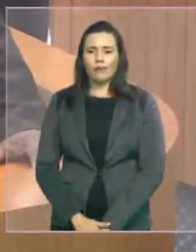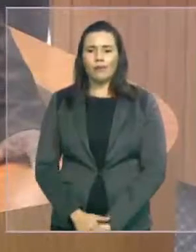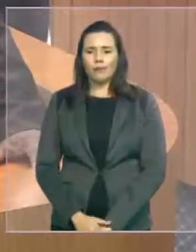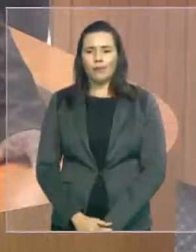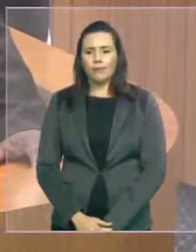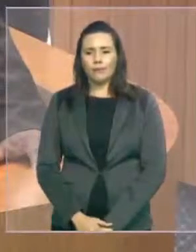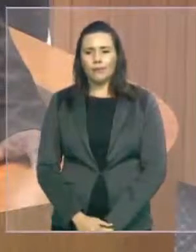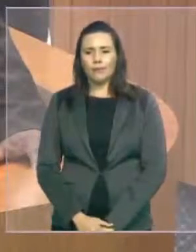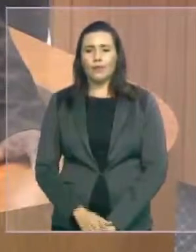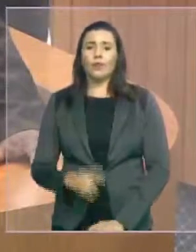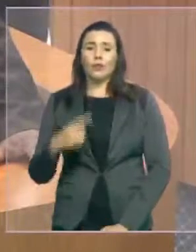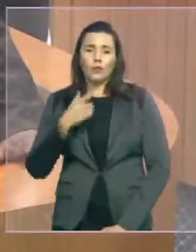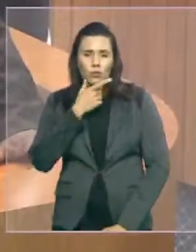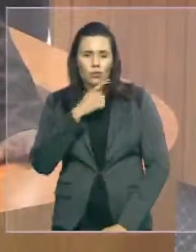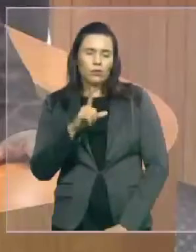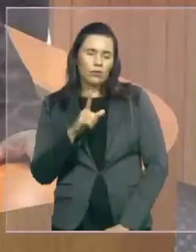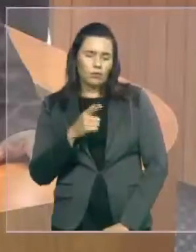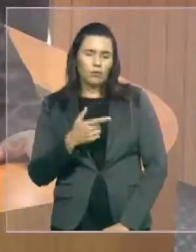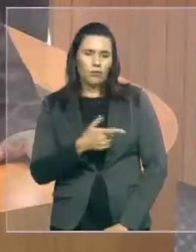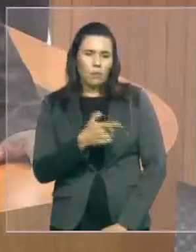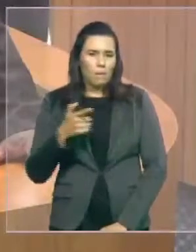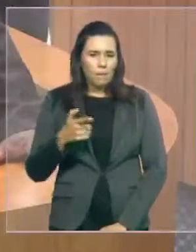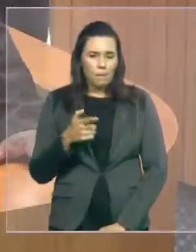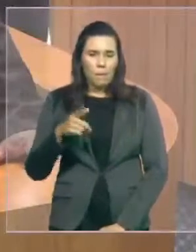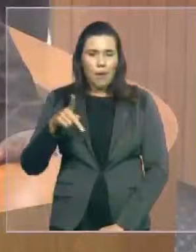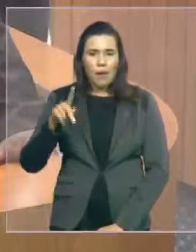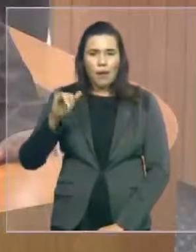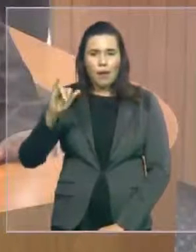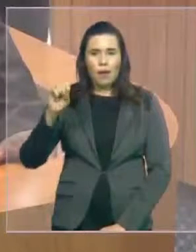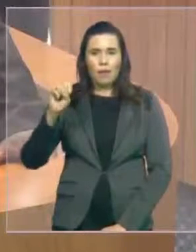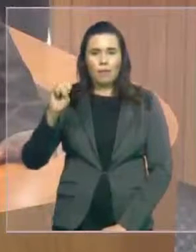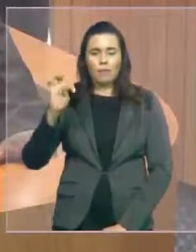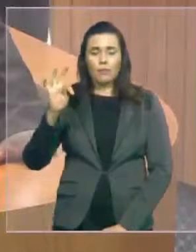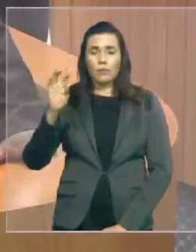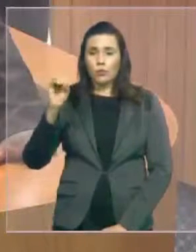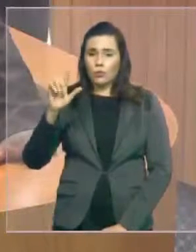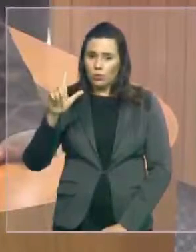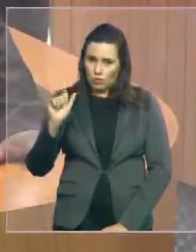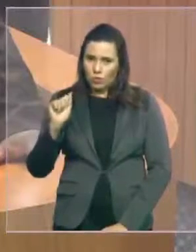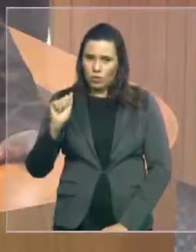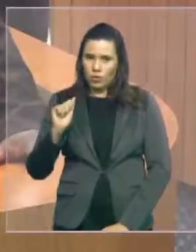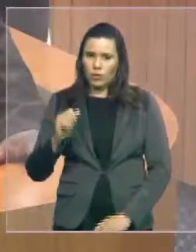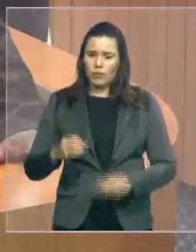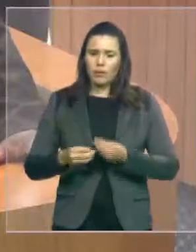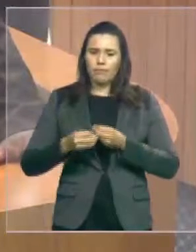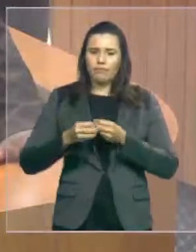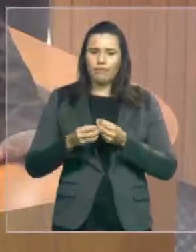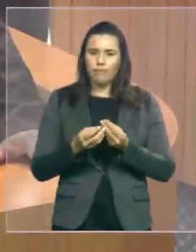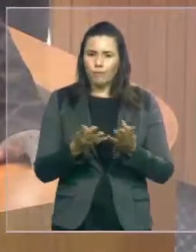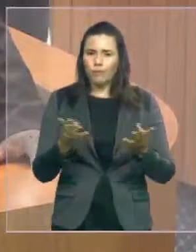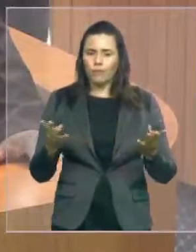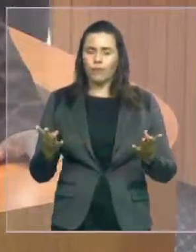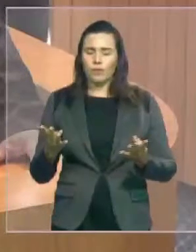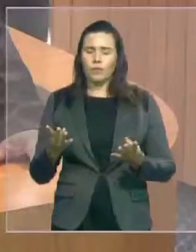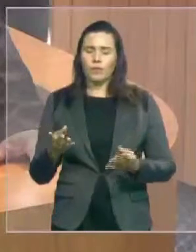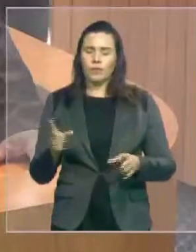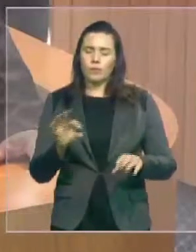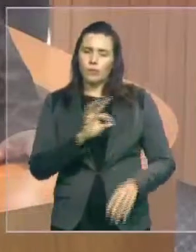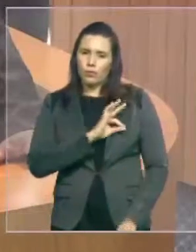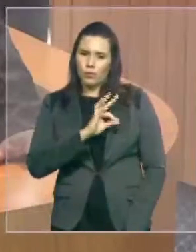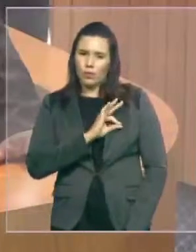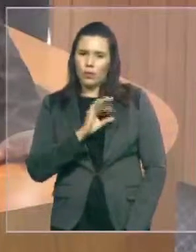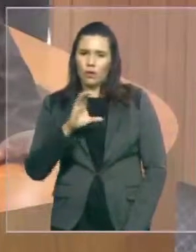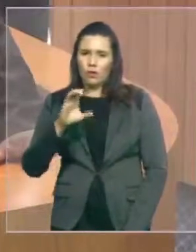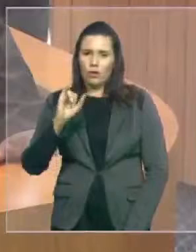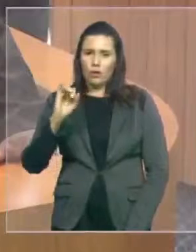os policiais militares e bombeiros militares. Porém, há uma dificuldade devido à defasagem salarial dos